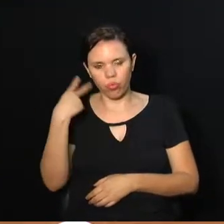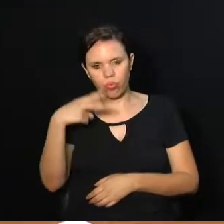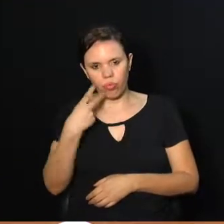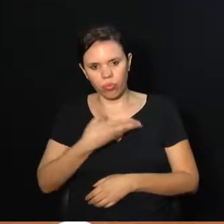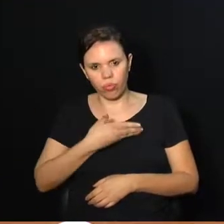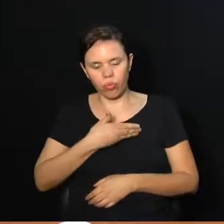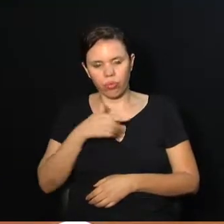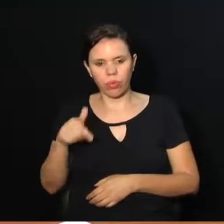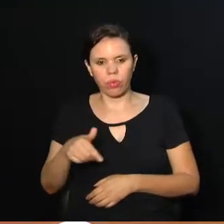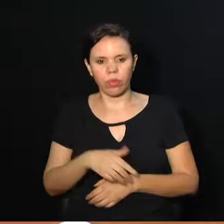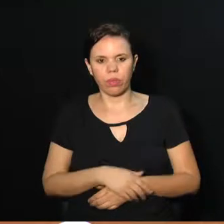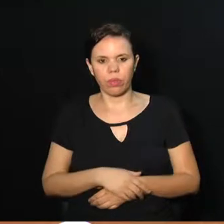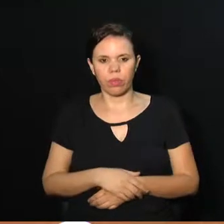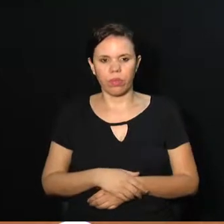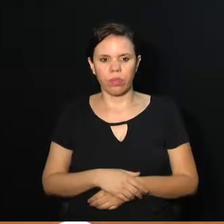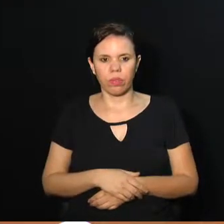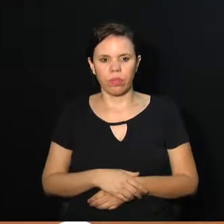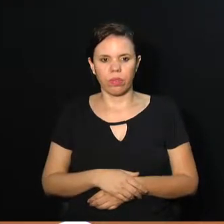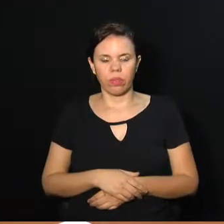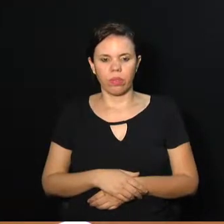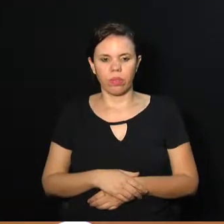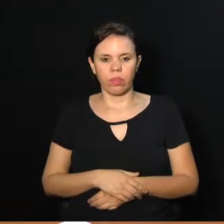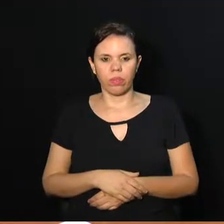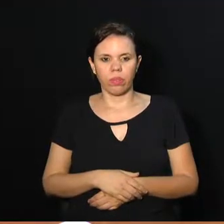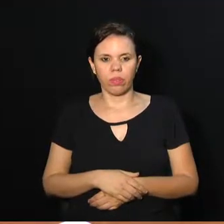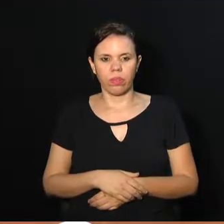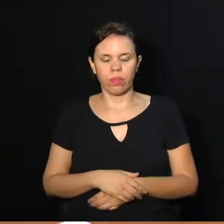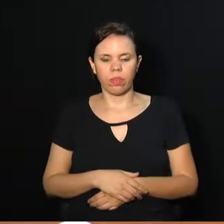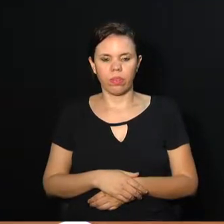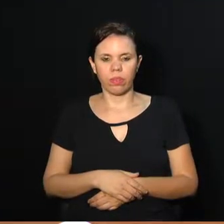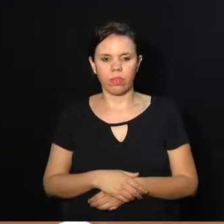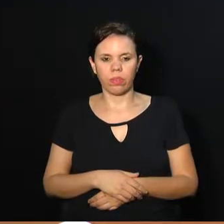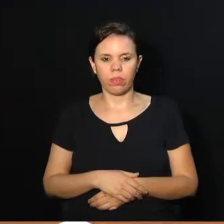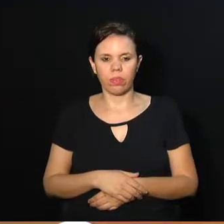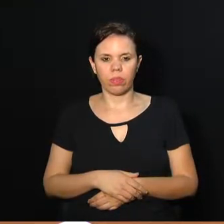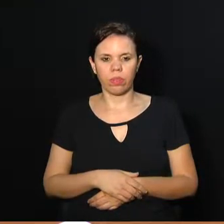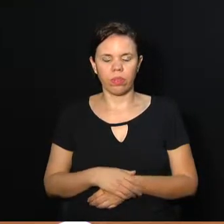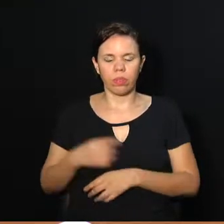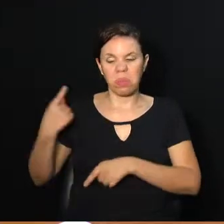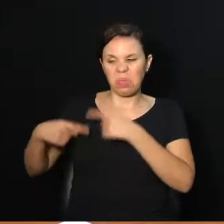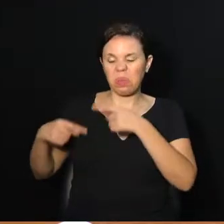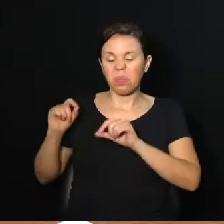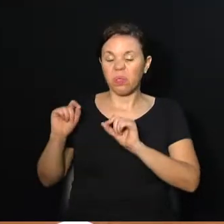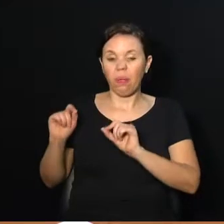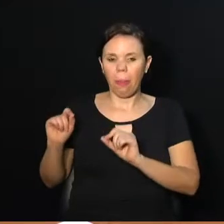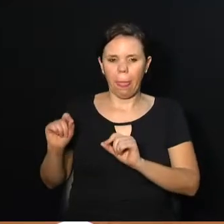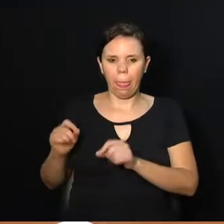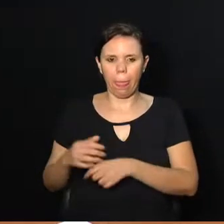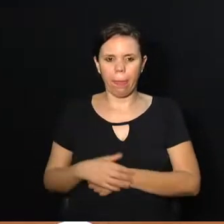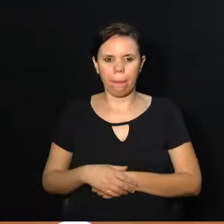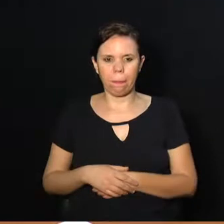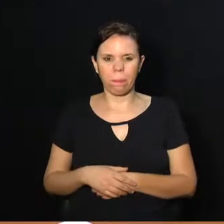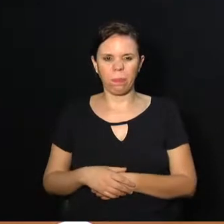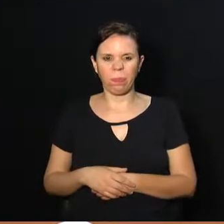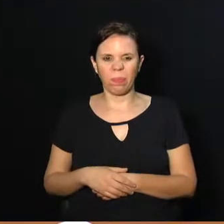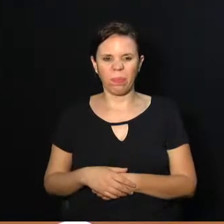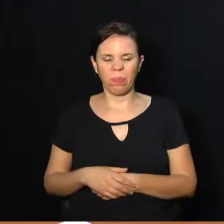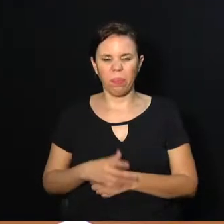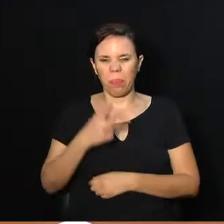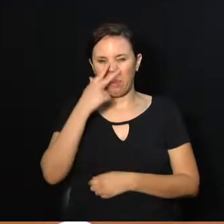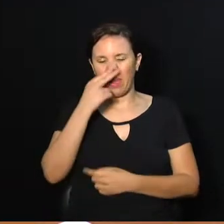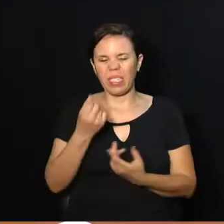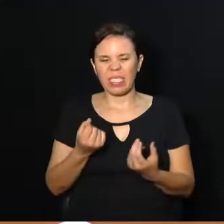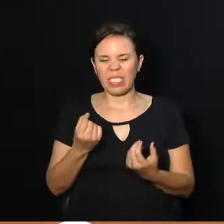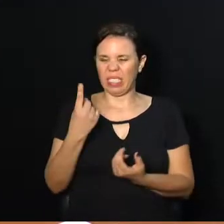colegas. Né? Eu falei, gente, a política é uma coisa assim tão manchada,